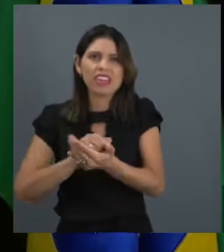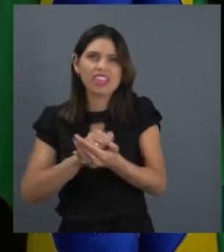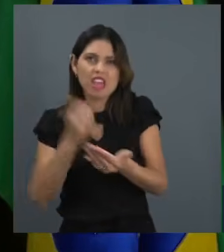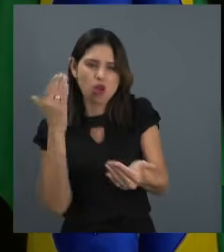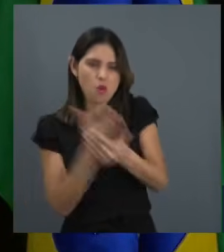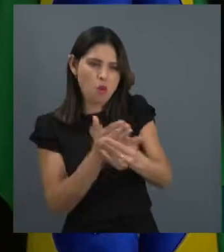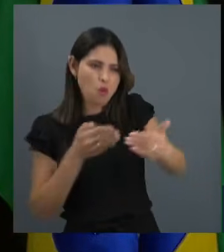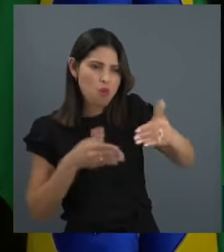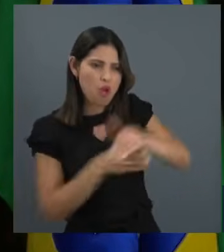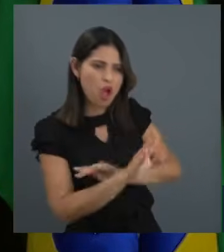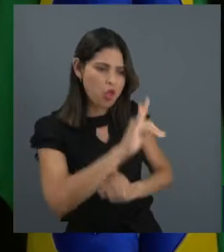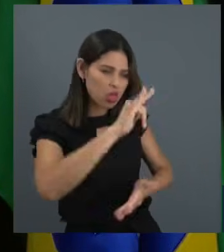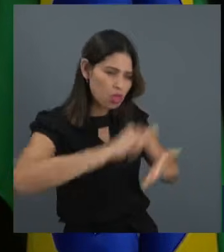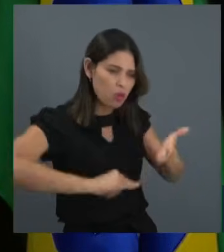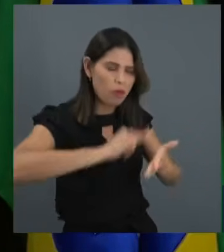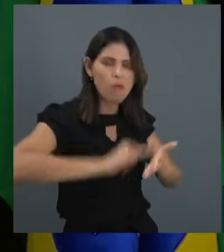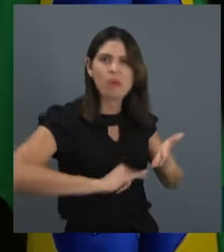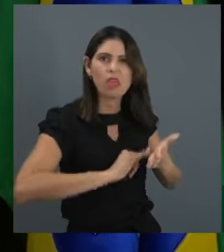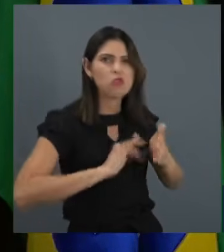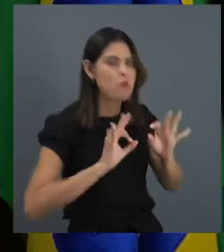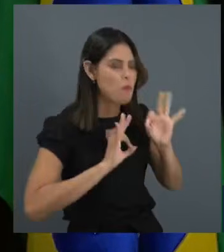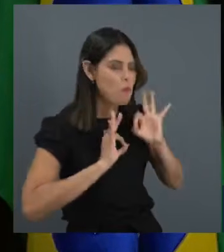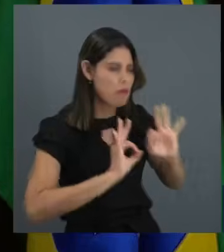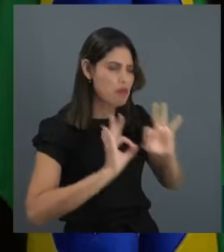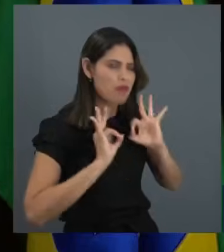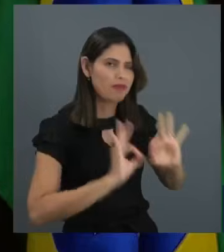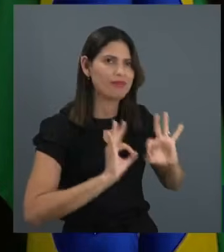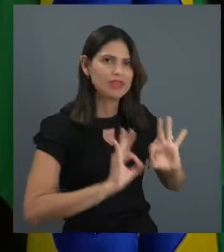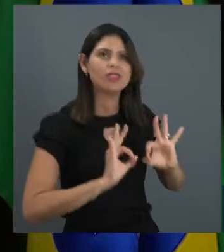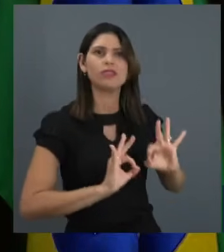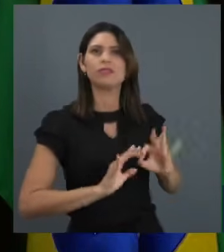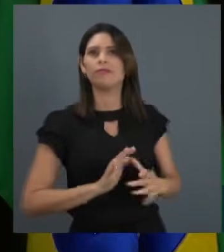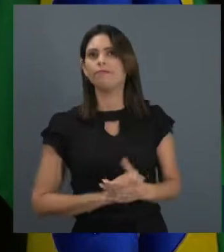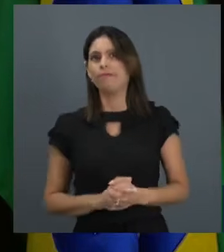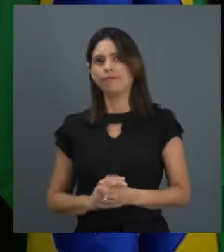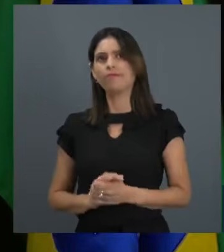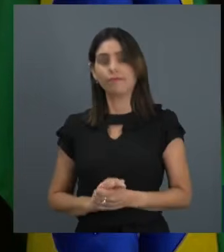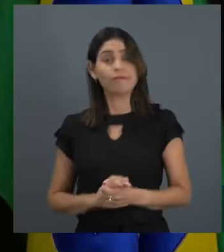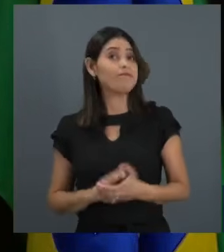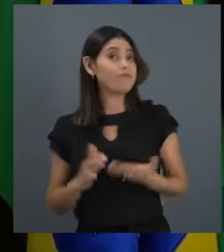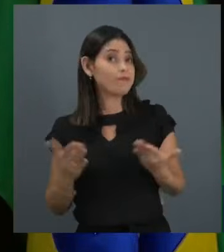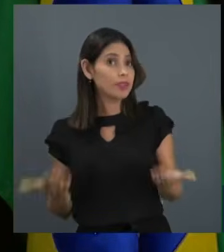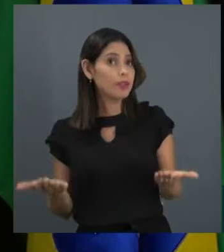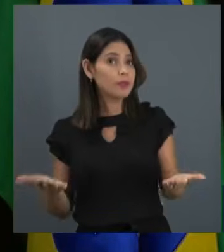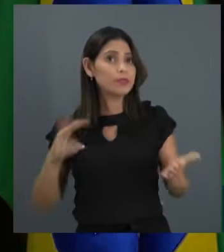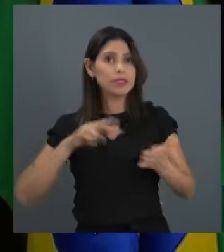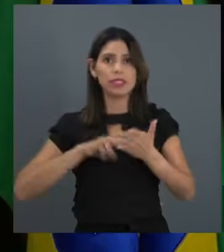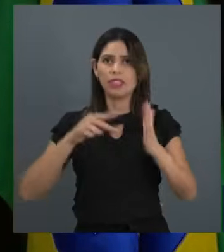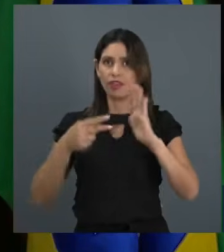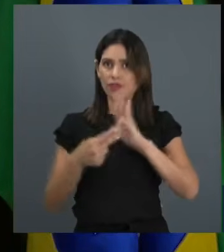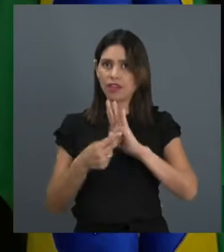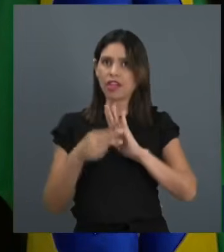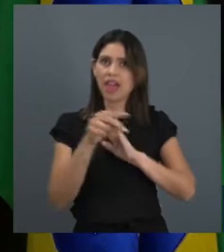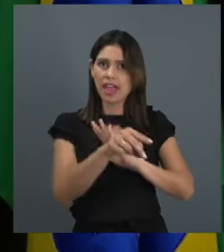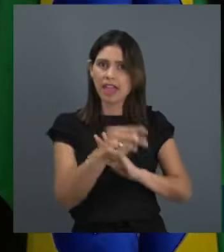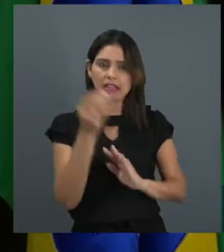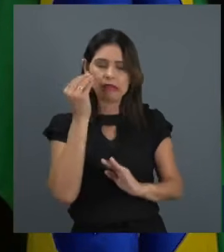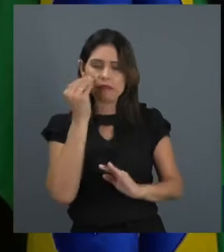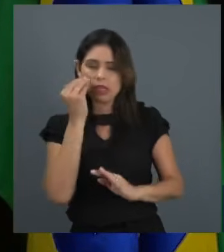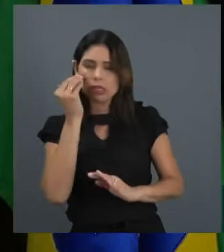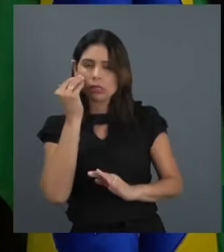belo documento. Fecho aspas. Quer dizer, o Tagliaferro estava nesse